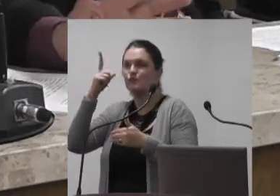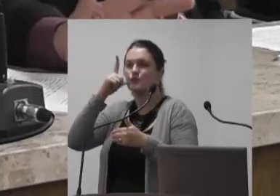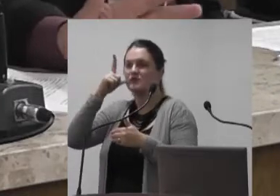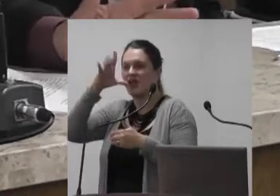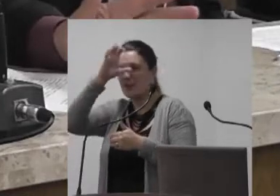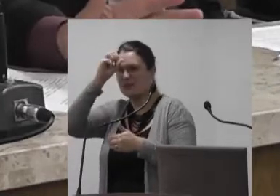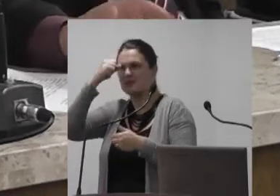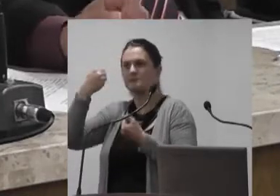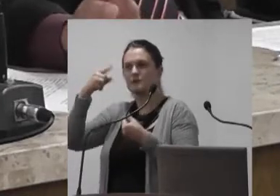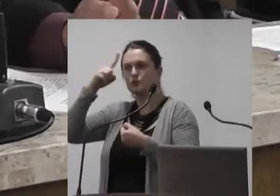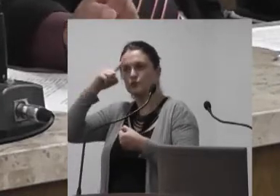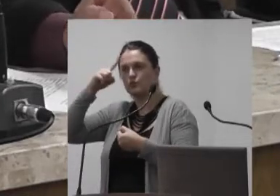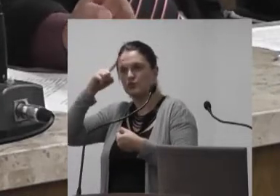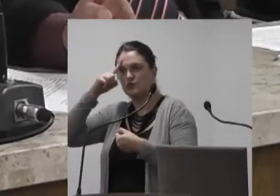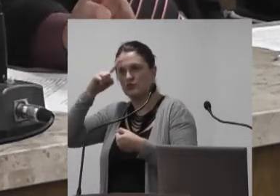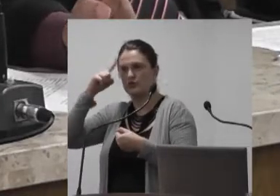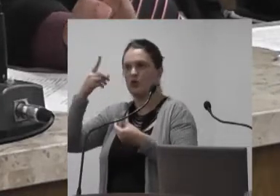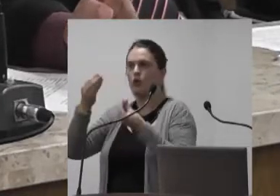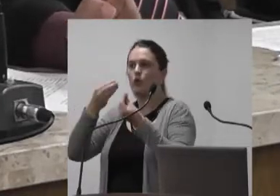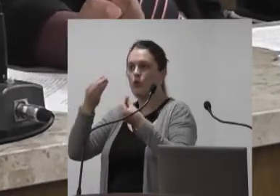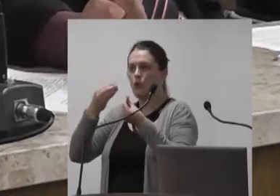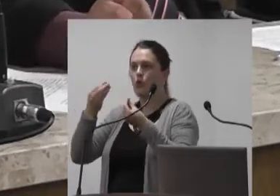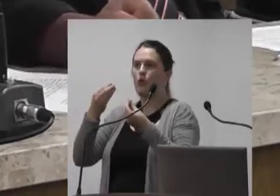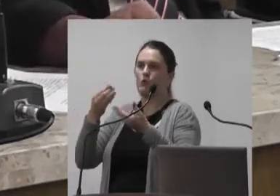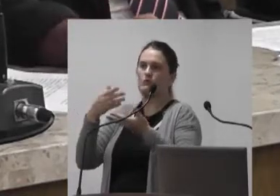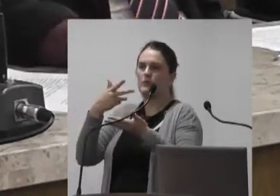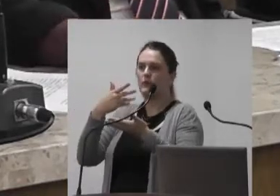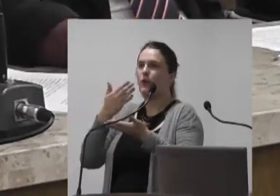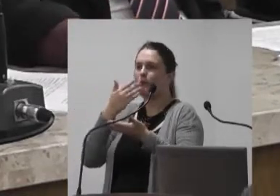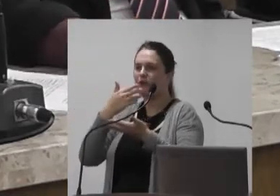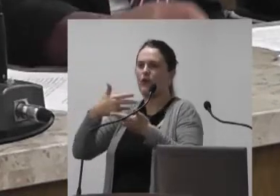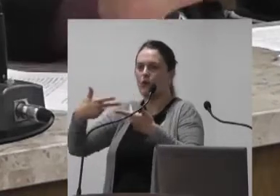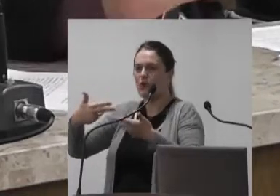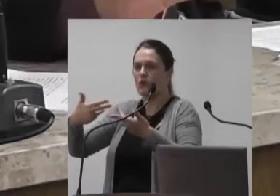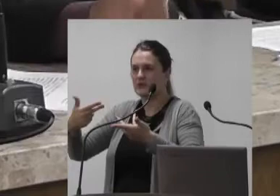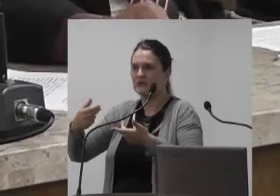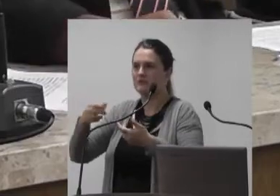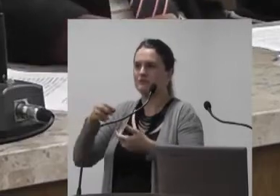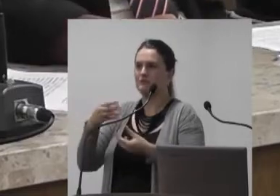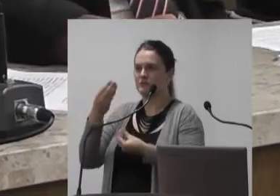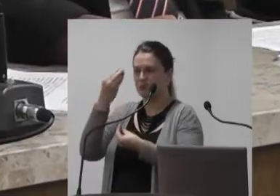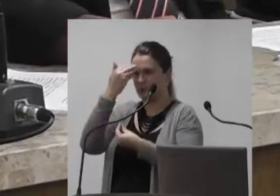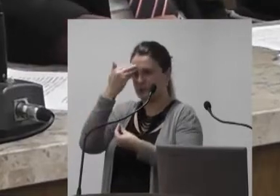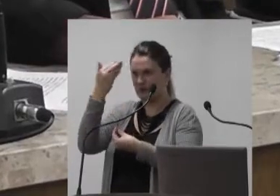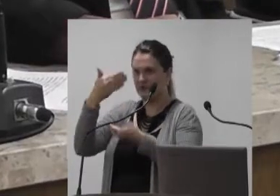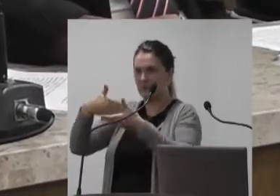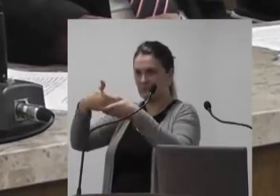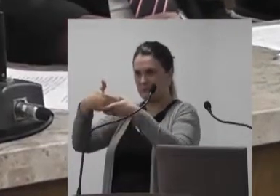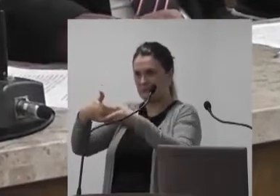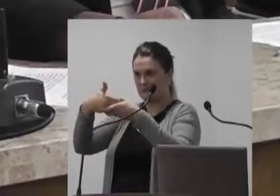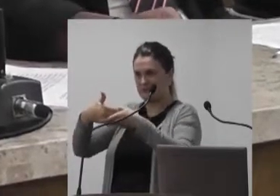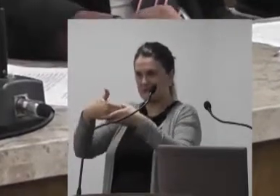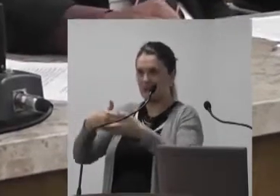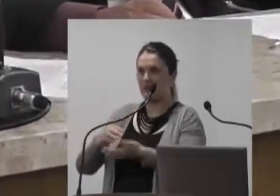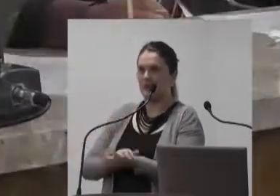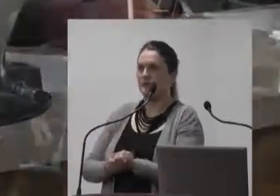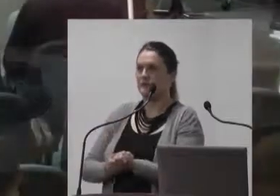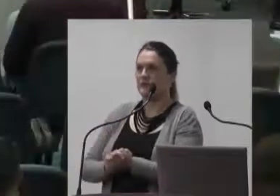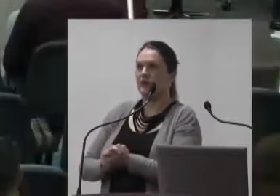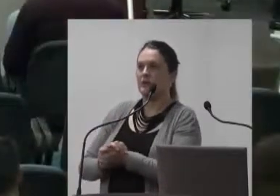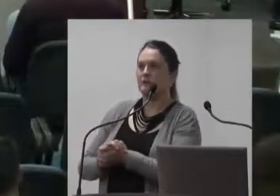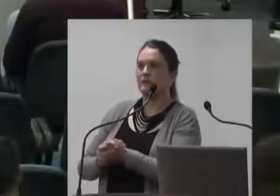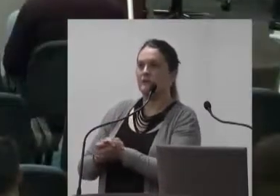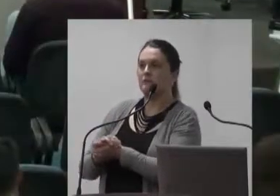consegue, tem que ser dia a dia, é como, né, como comer, né? Seria isso aí, Tati, parabéns para você, viu?